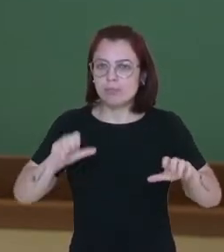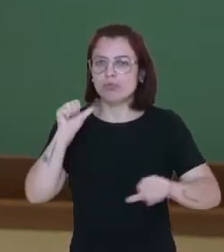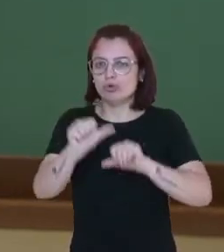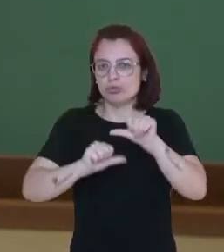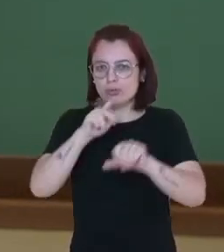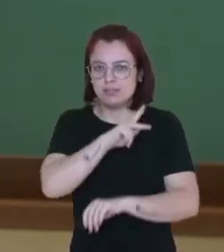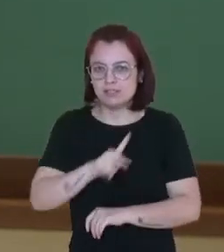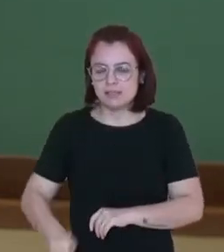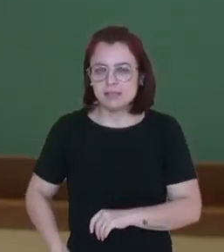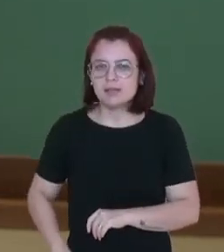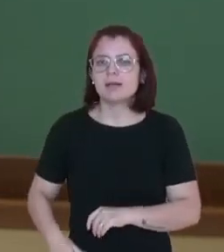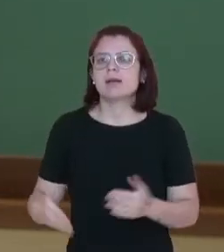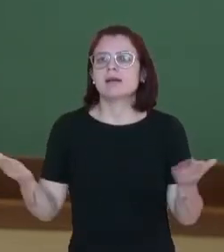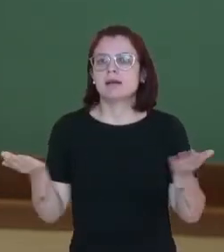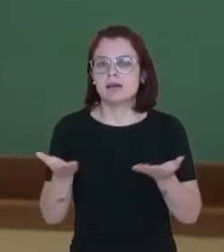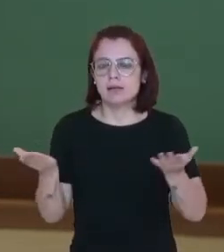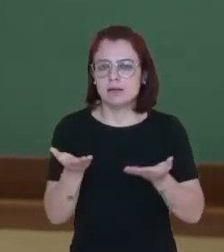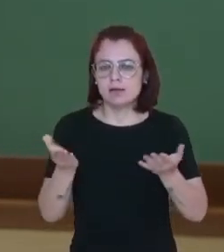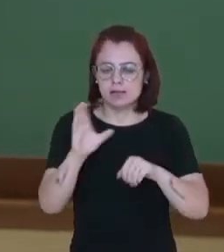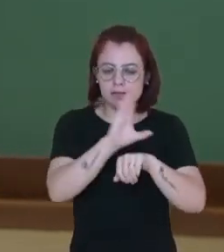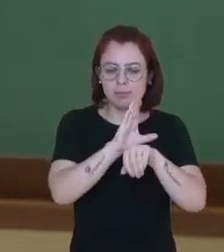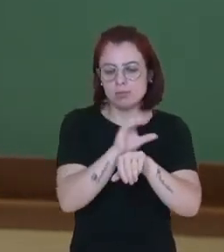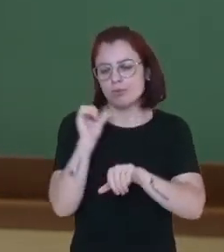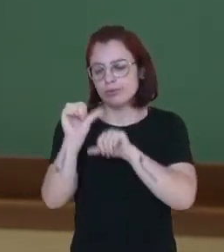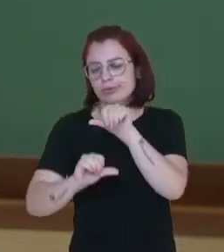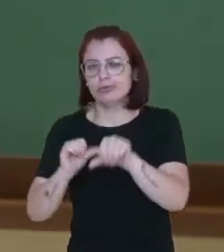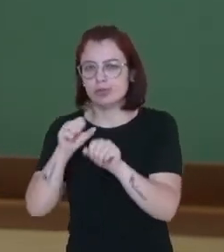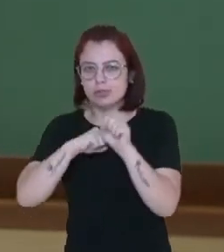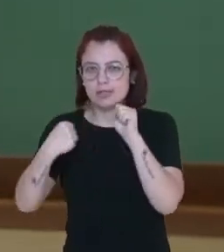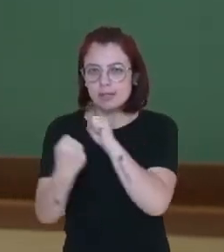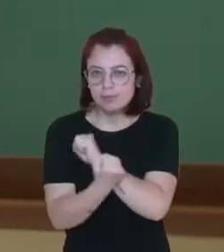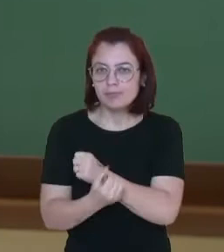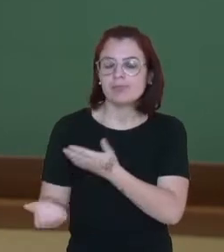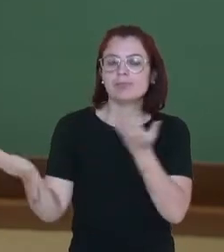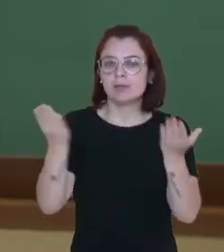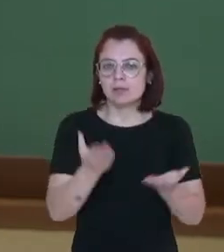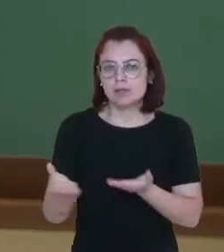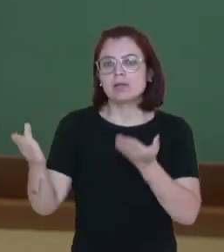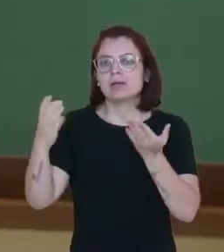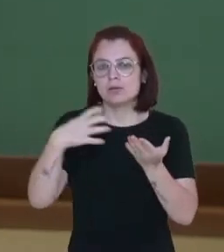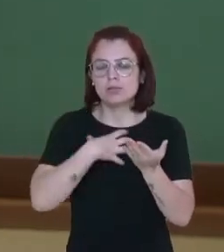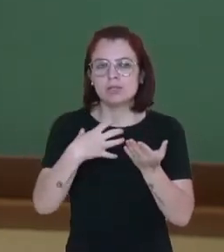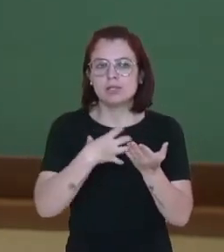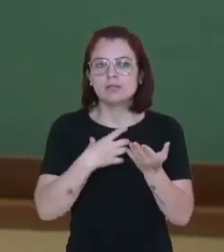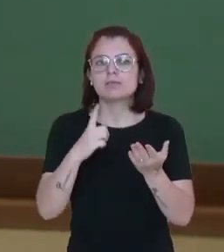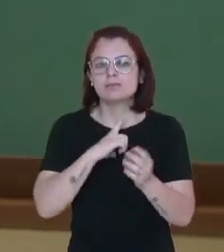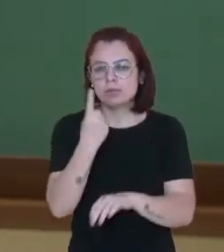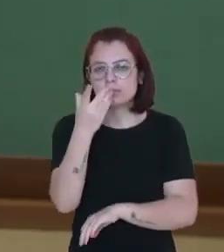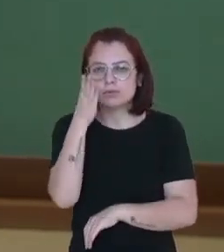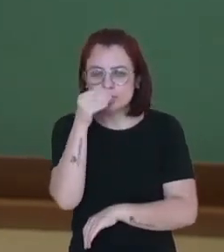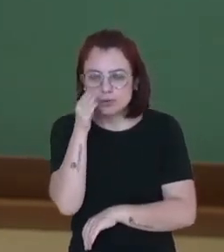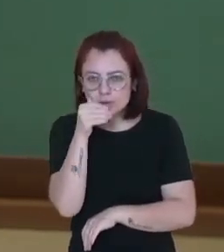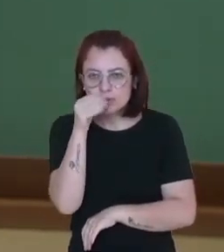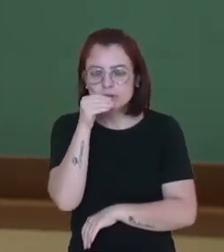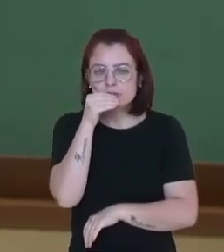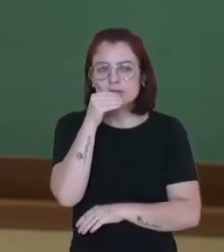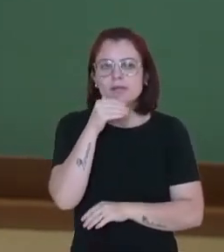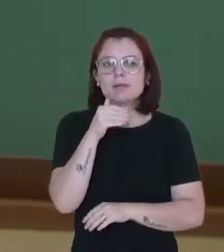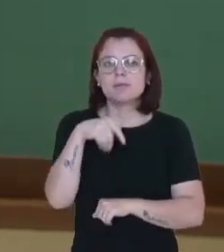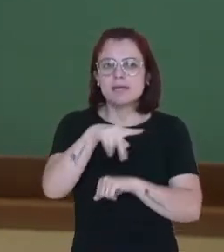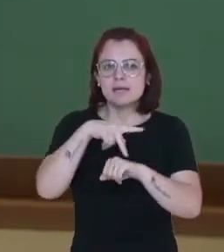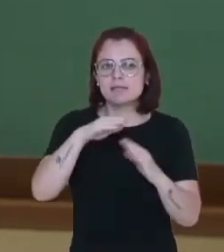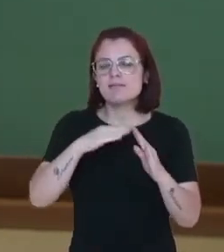país capitalista em um país socialista. E claro que o modelo novo remeteu curiosidade dos países vizinhos.